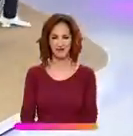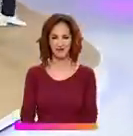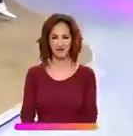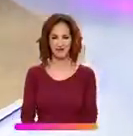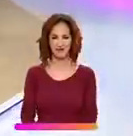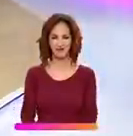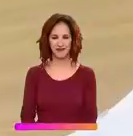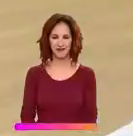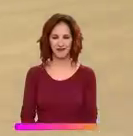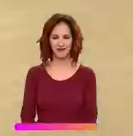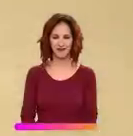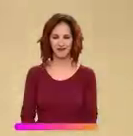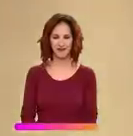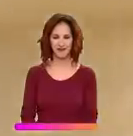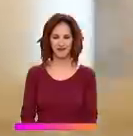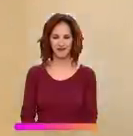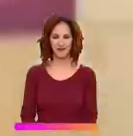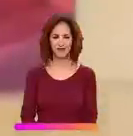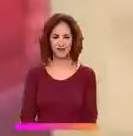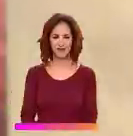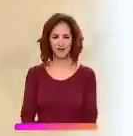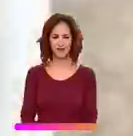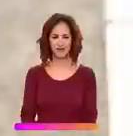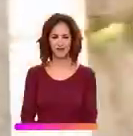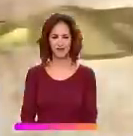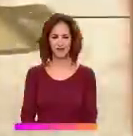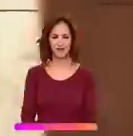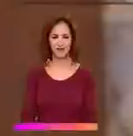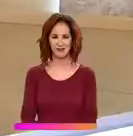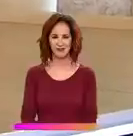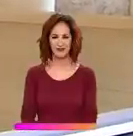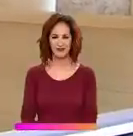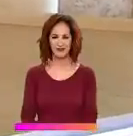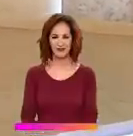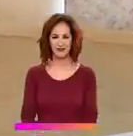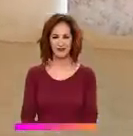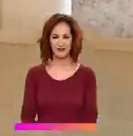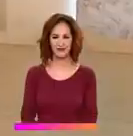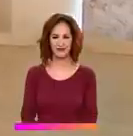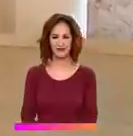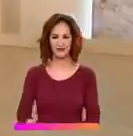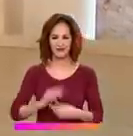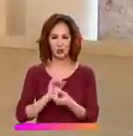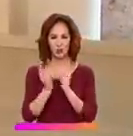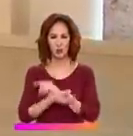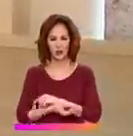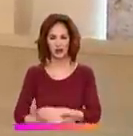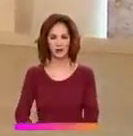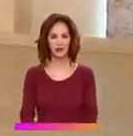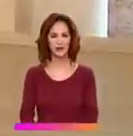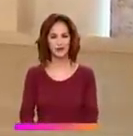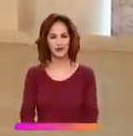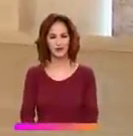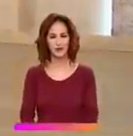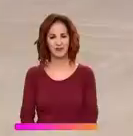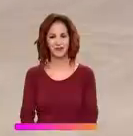Põe atrás. E um. Aí em casa, aí tudo. Troca. E andou.